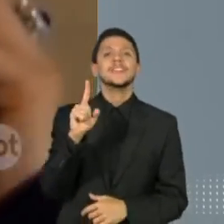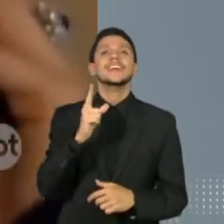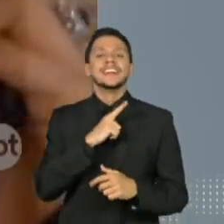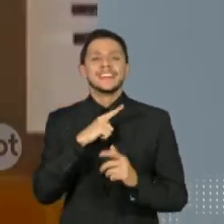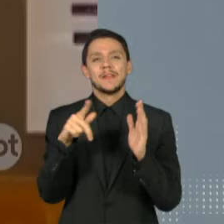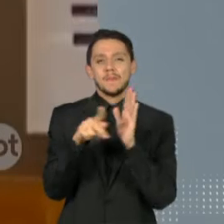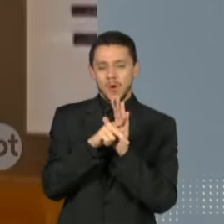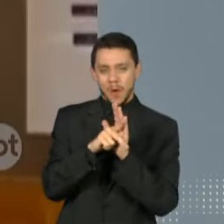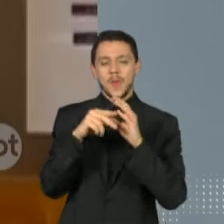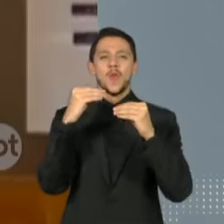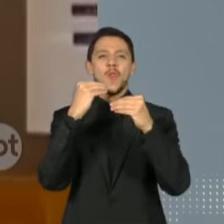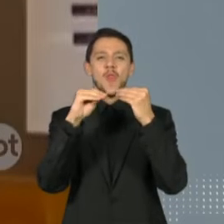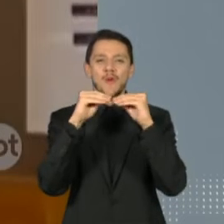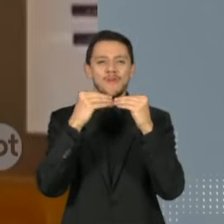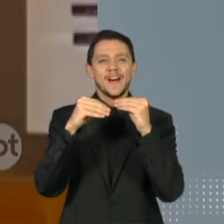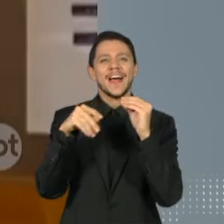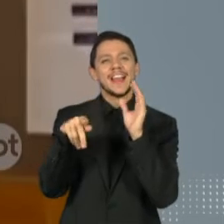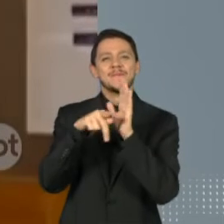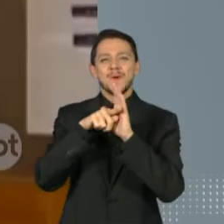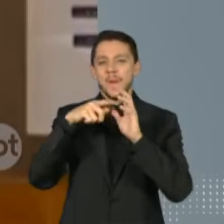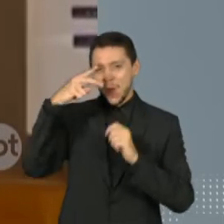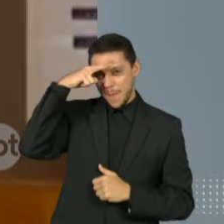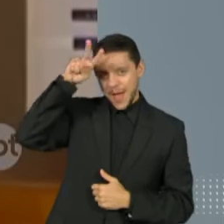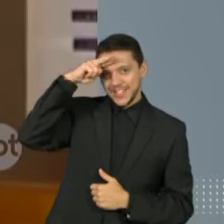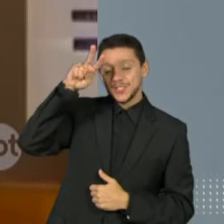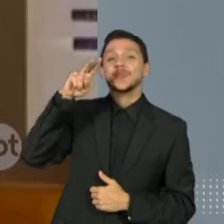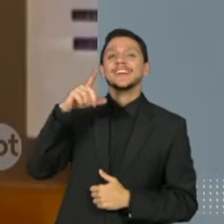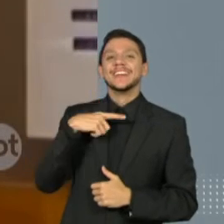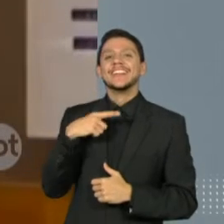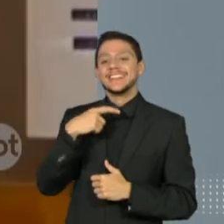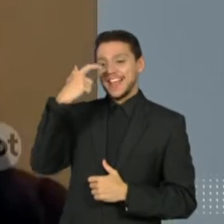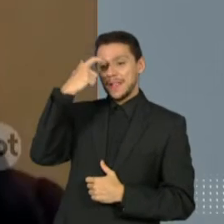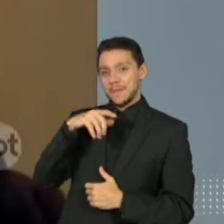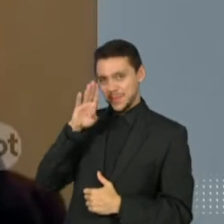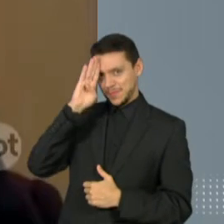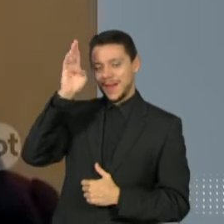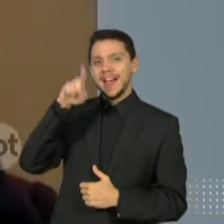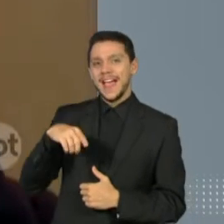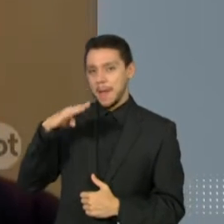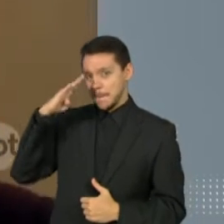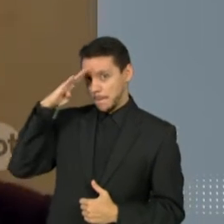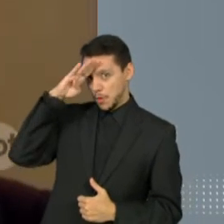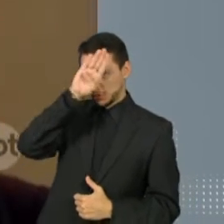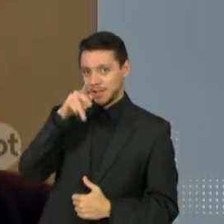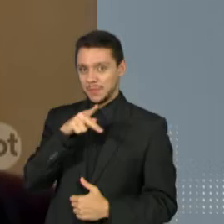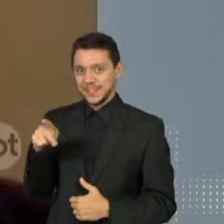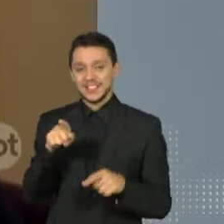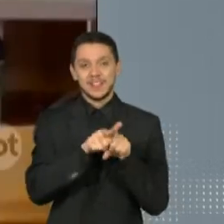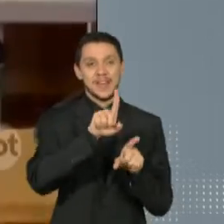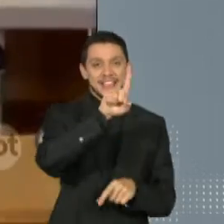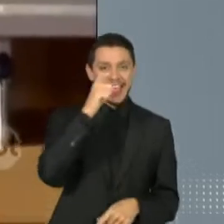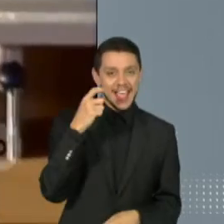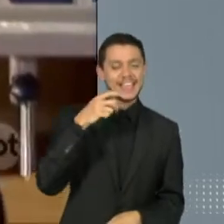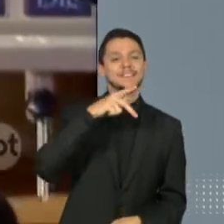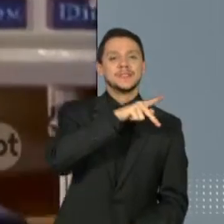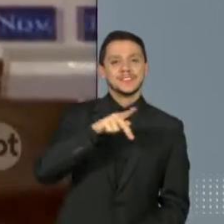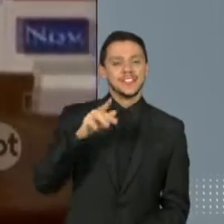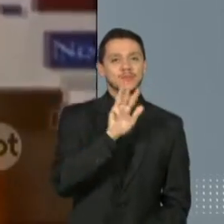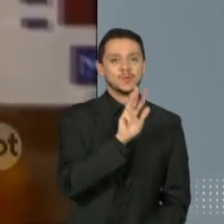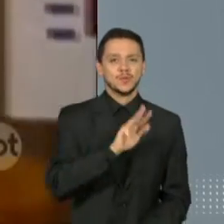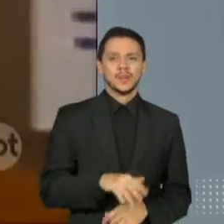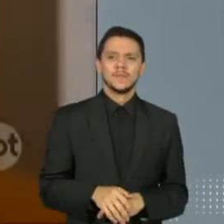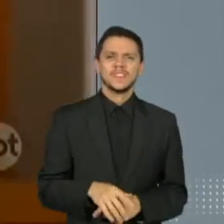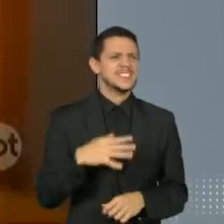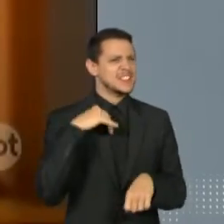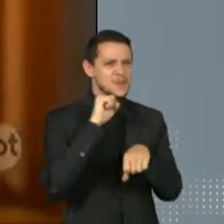mexicana, os protagonistas foram o presidente Bolsonaro e o ex-presidente Lula. Não esperava o meu telefonema, não é? Tão